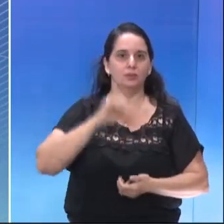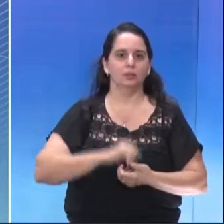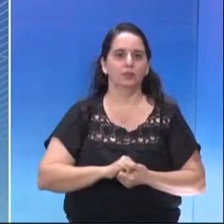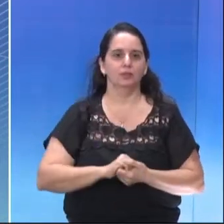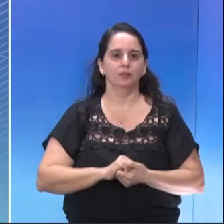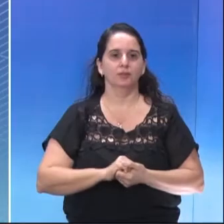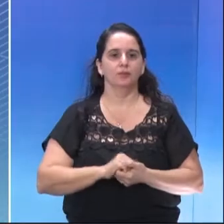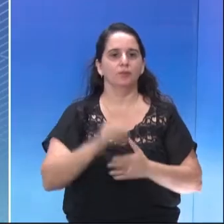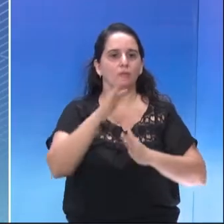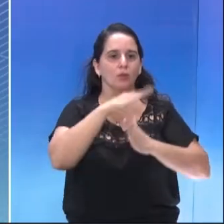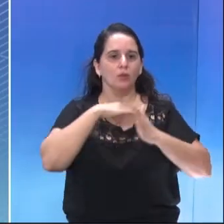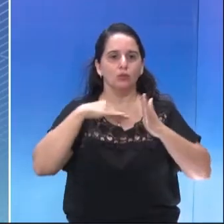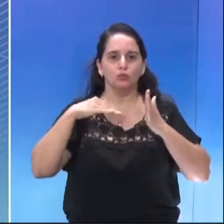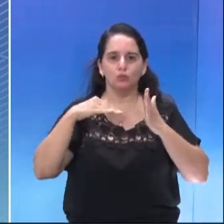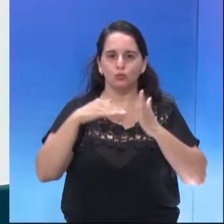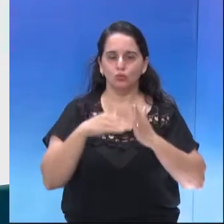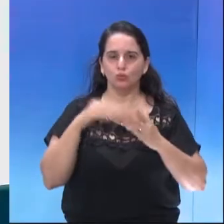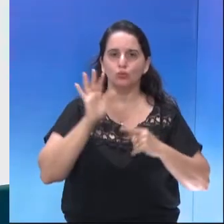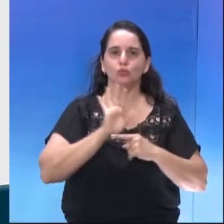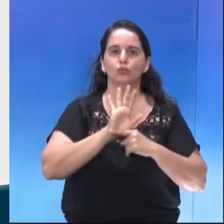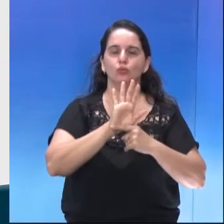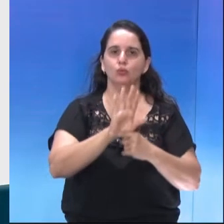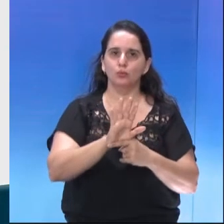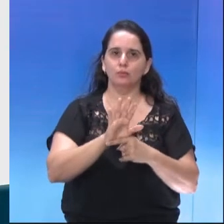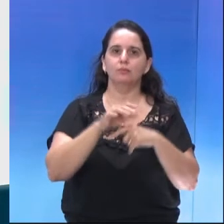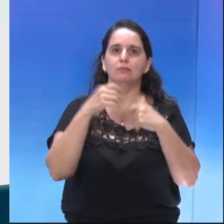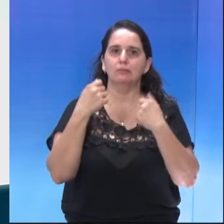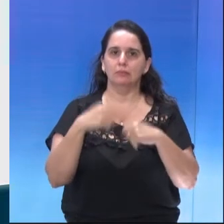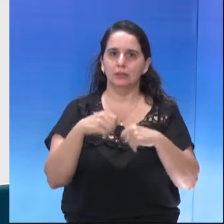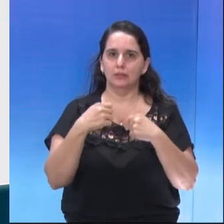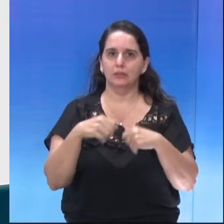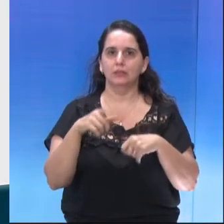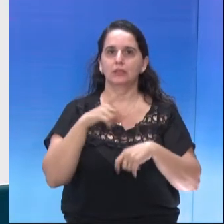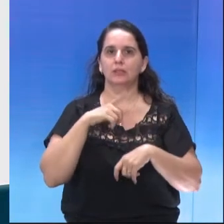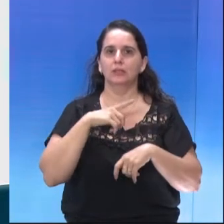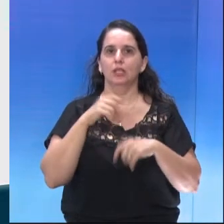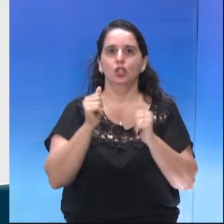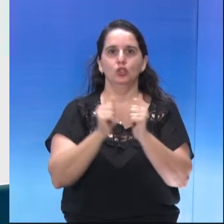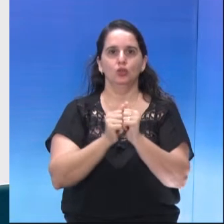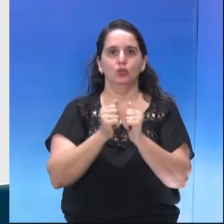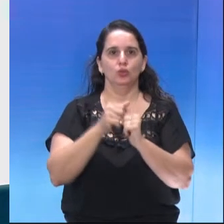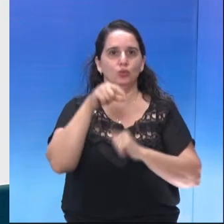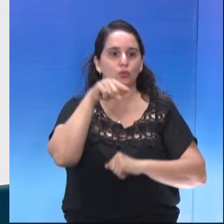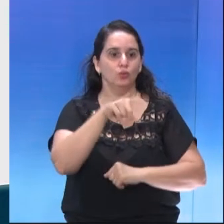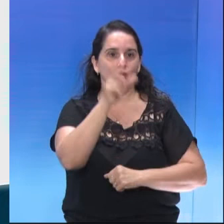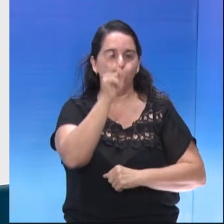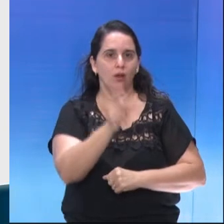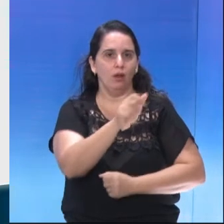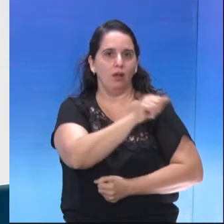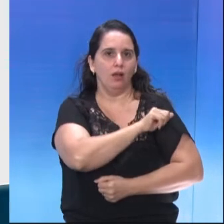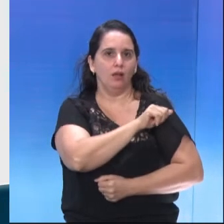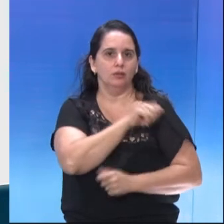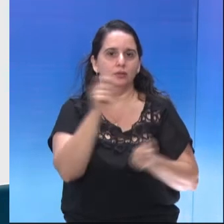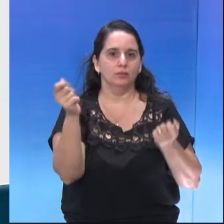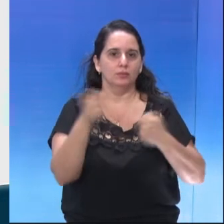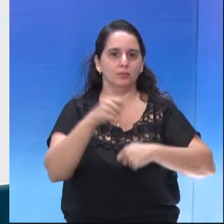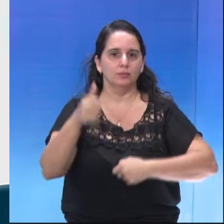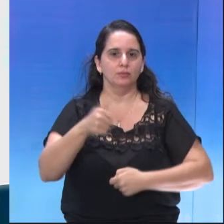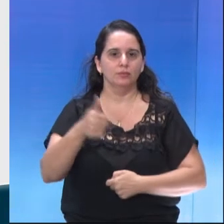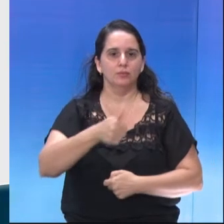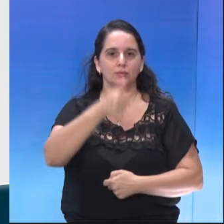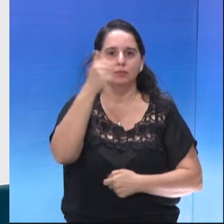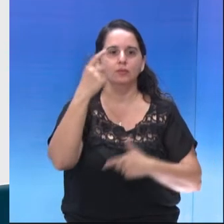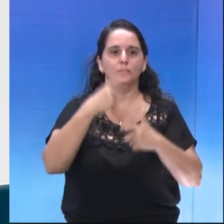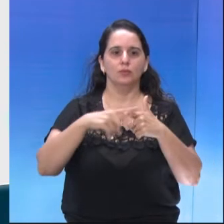entender que toda intervenção deve incluir você na construção da possibilidade de melhoria